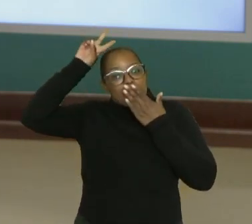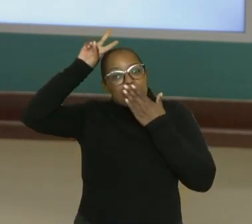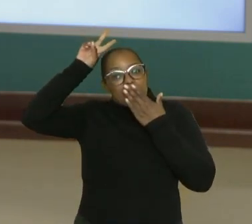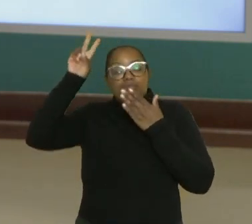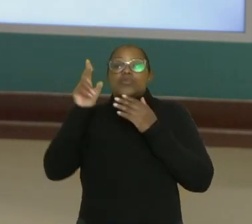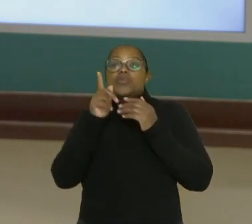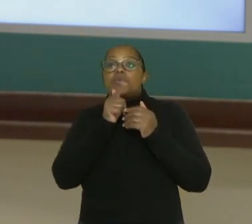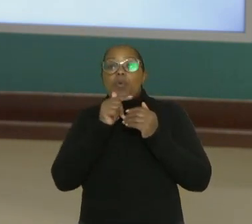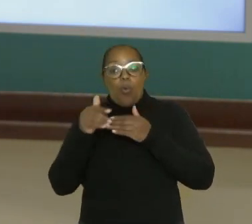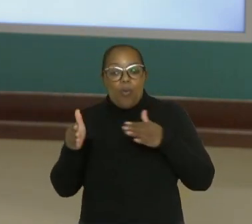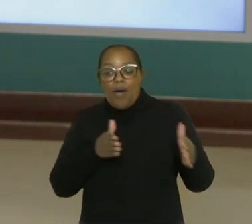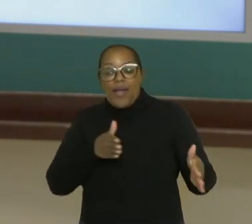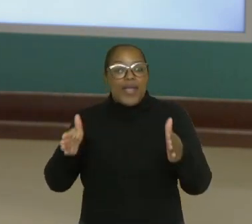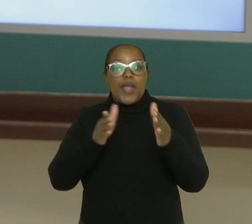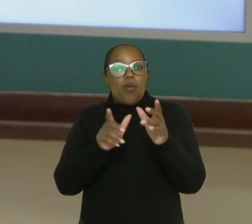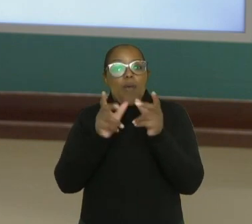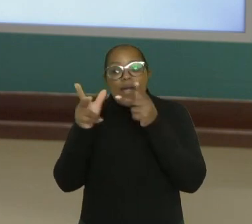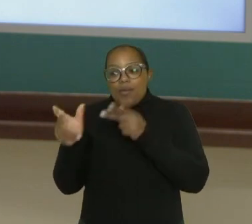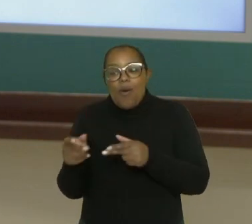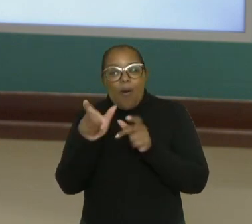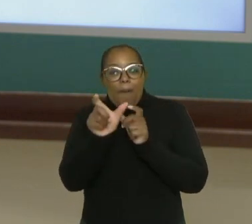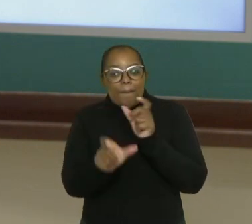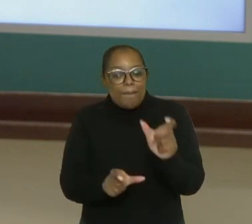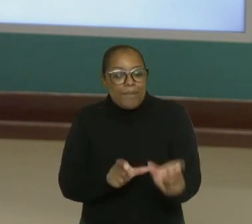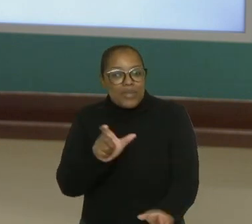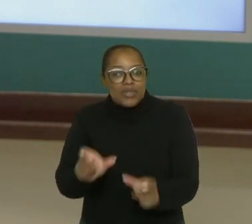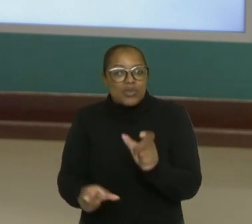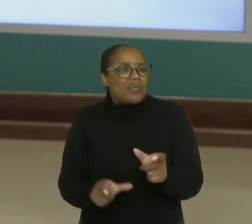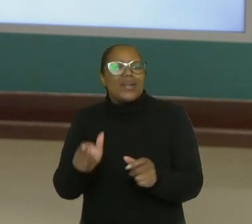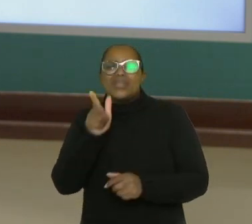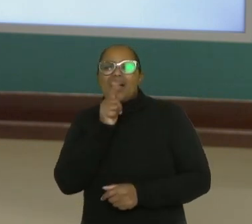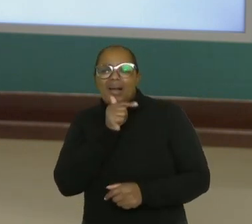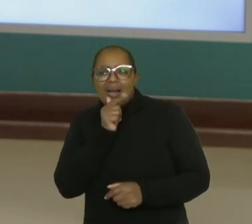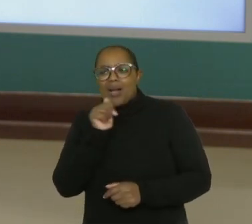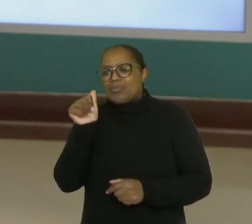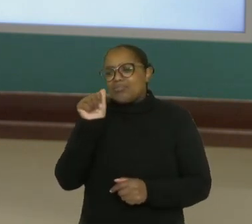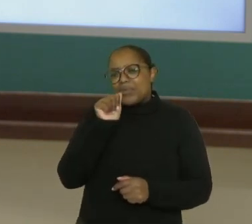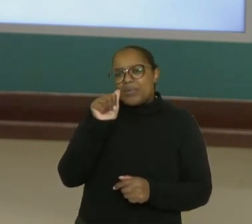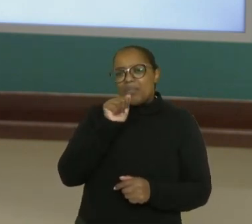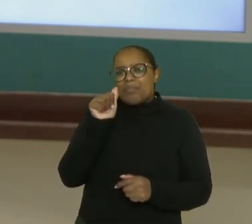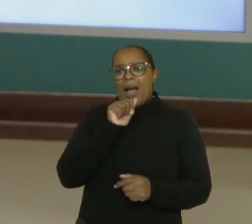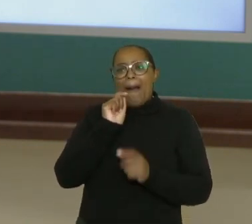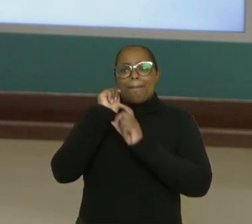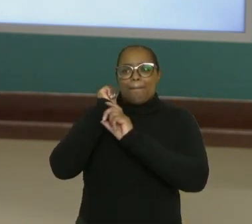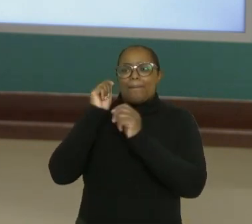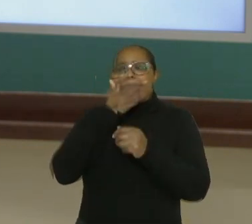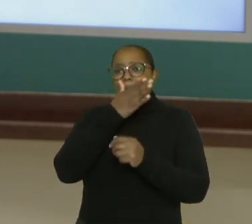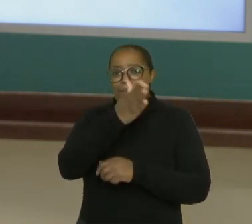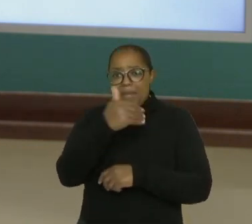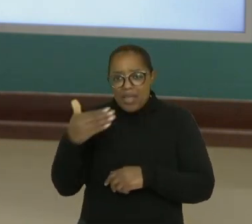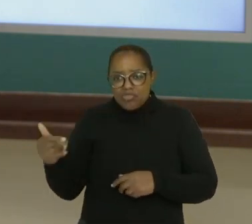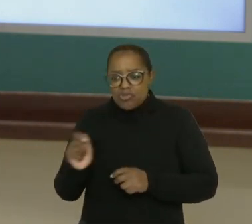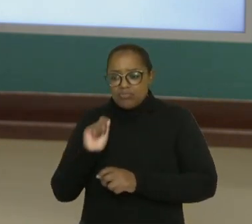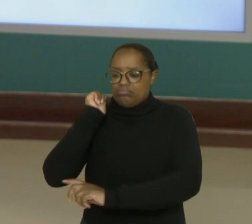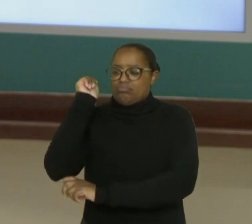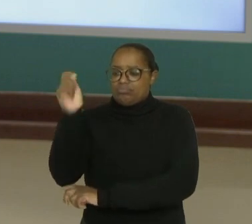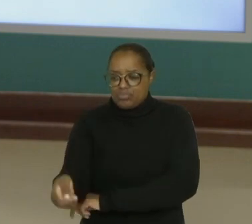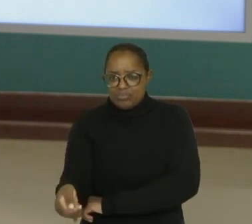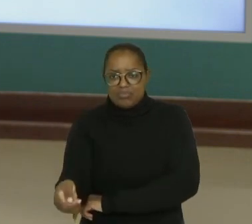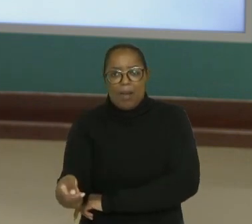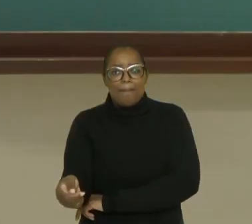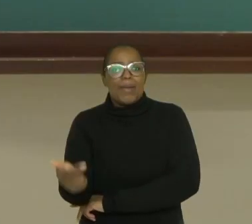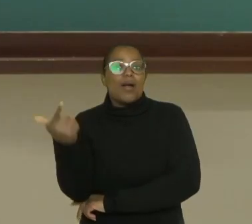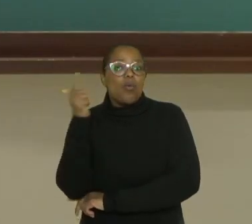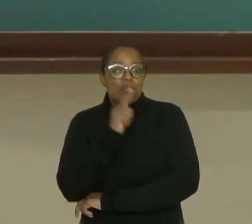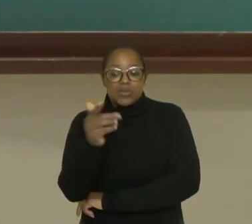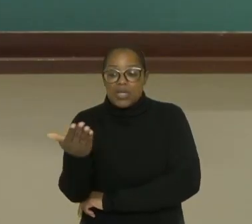com suas canoas, eles pescam, eles nadam, eles bebem a água, eles brincam. E eles ensinam isso para os seus filhos. E o cacique